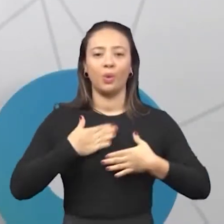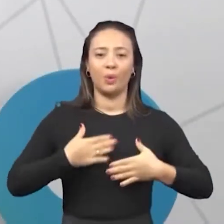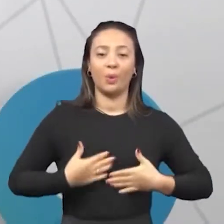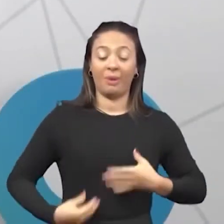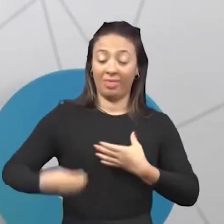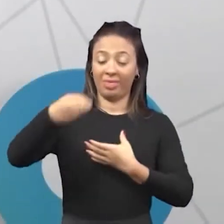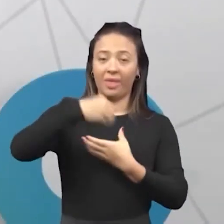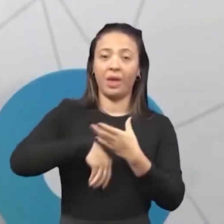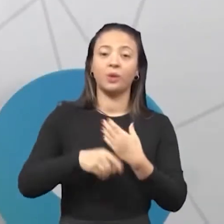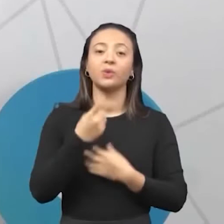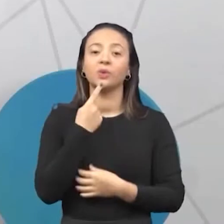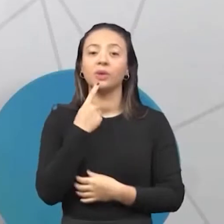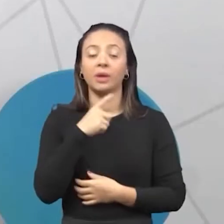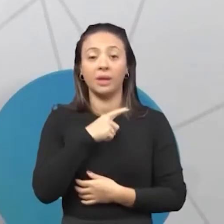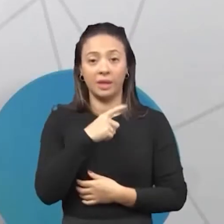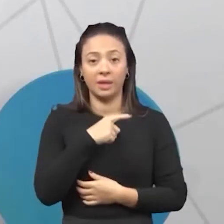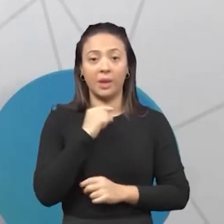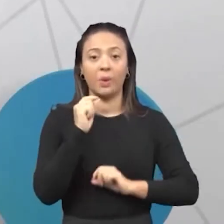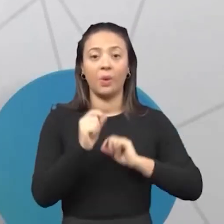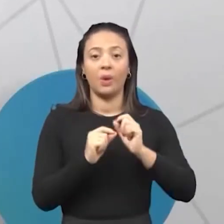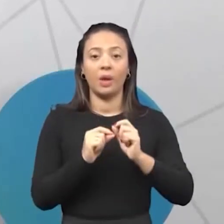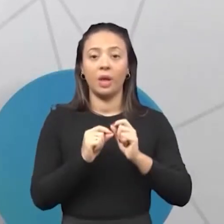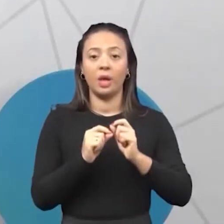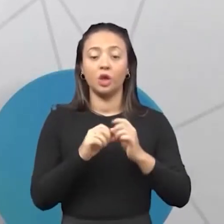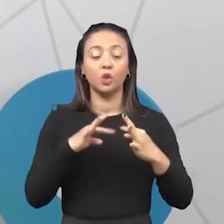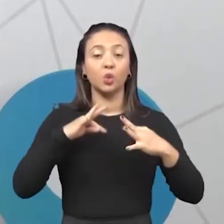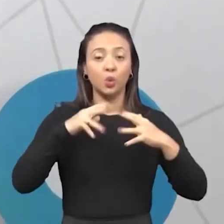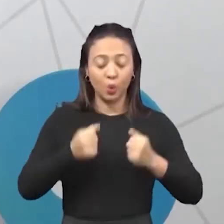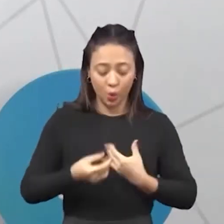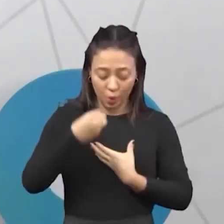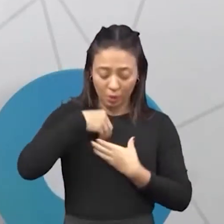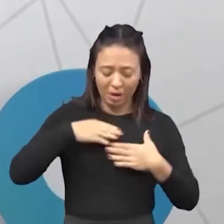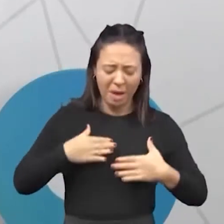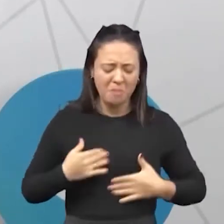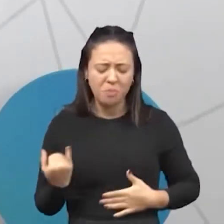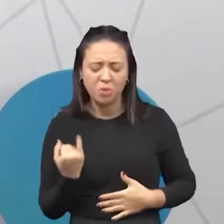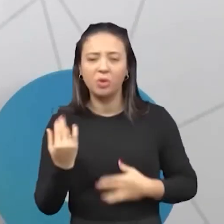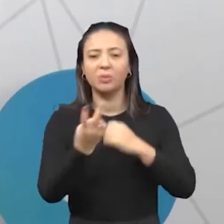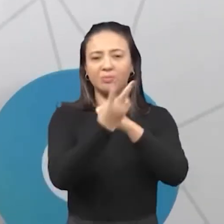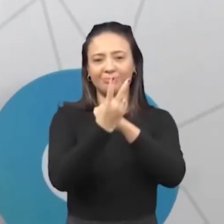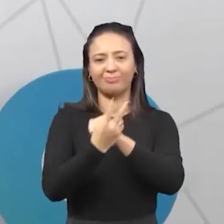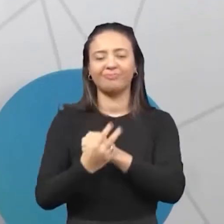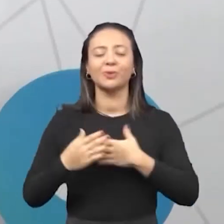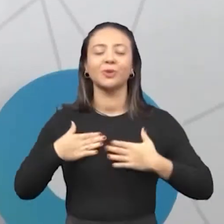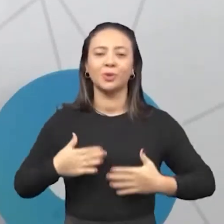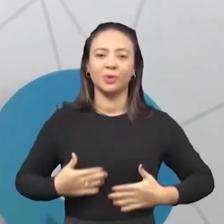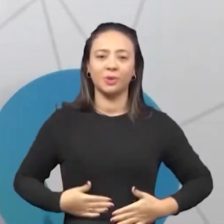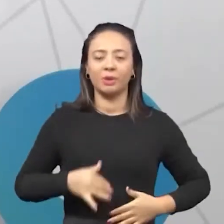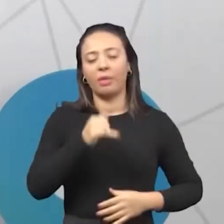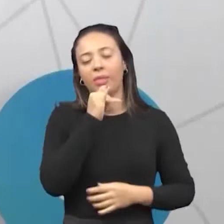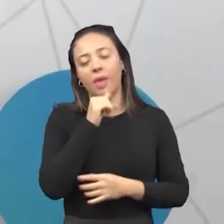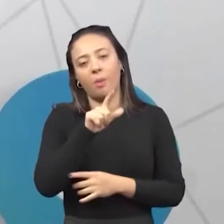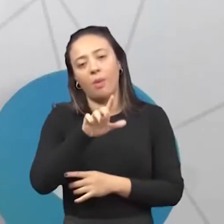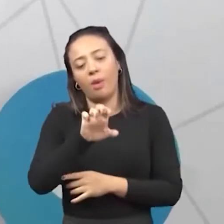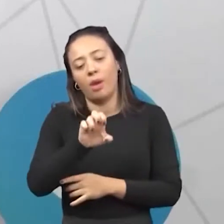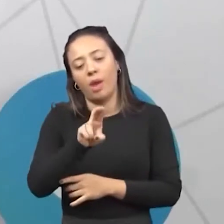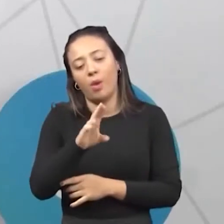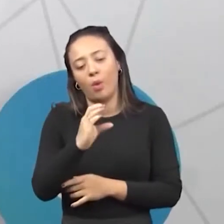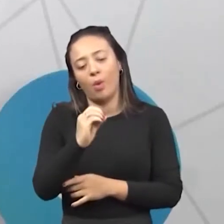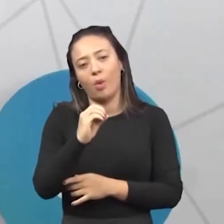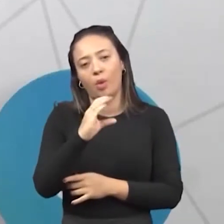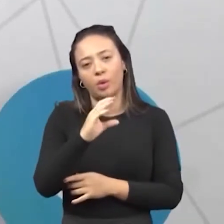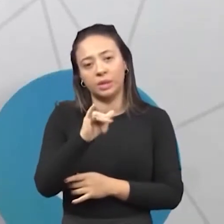contidas células que são essenciais para a defesa do nosso corpo, que é o caso dos leucócitos, que nós também podemos chamar de